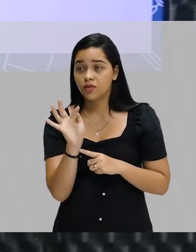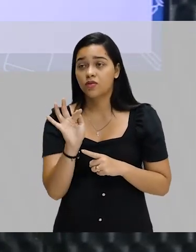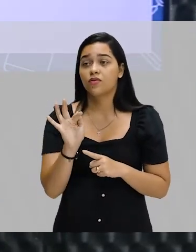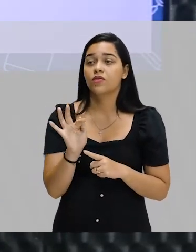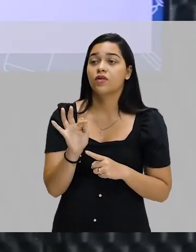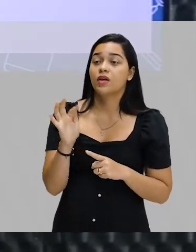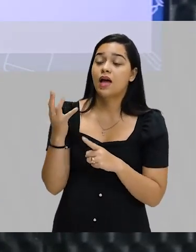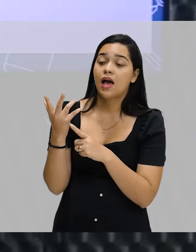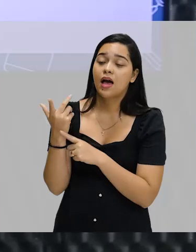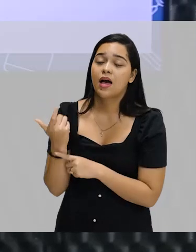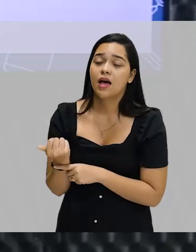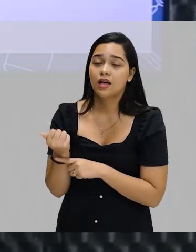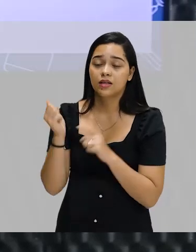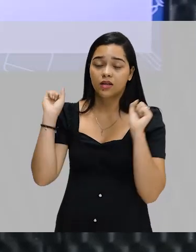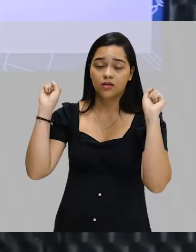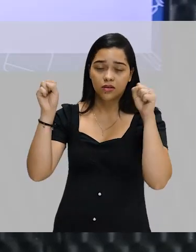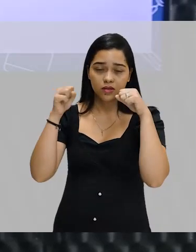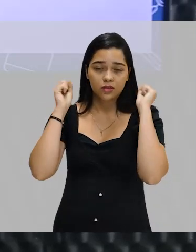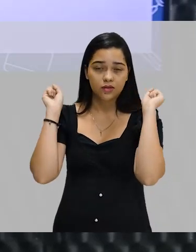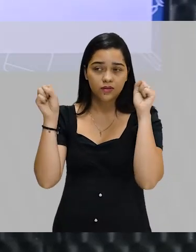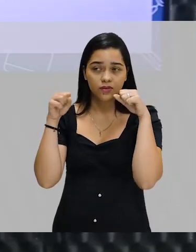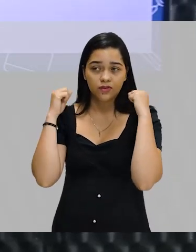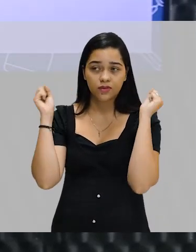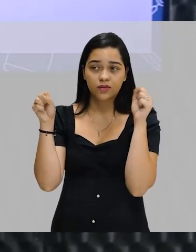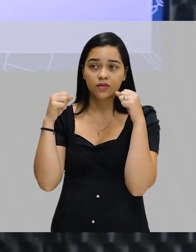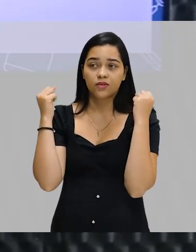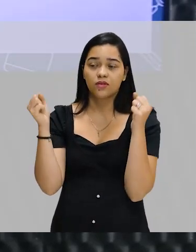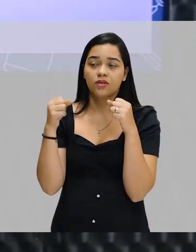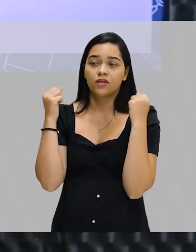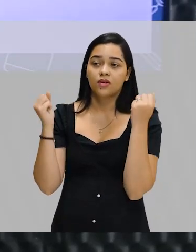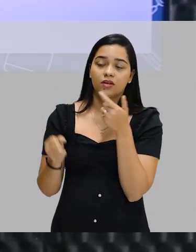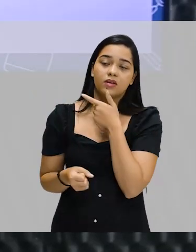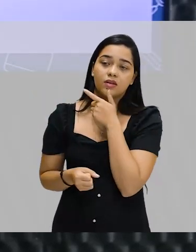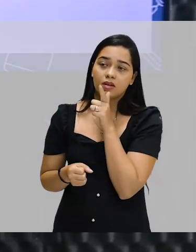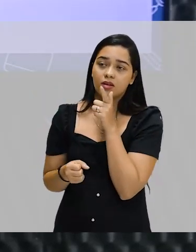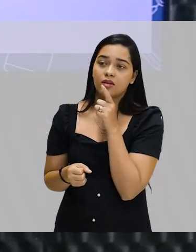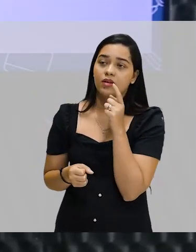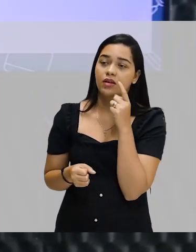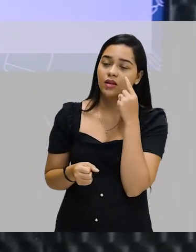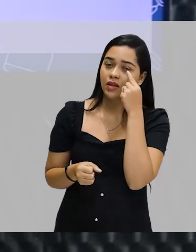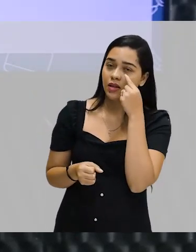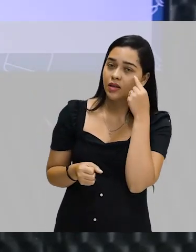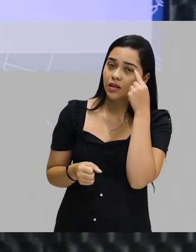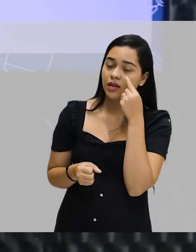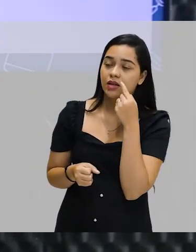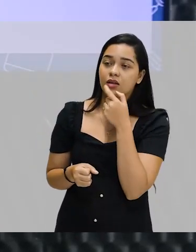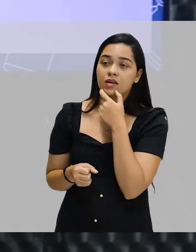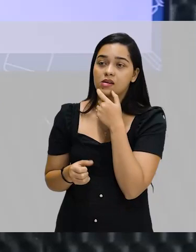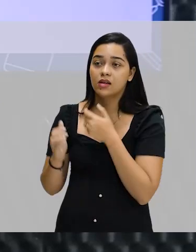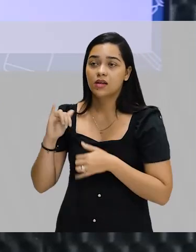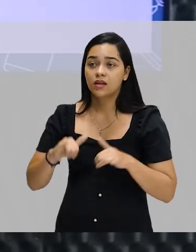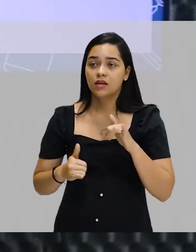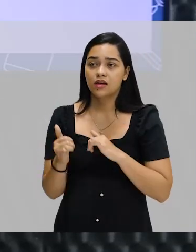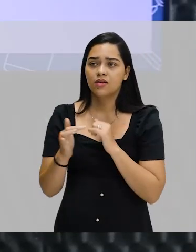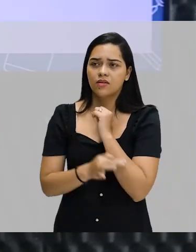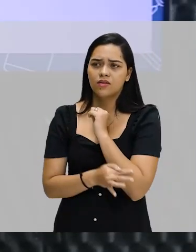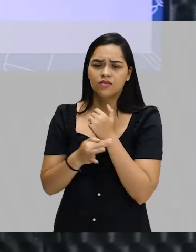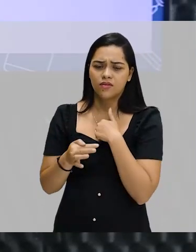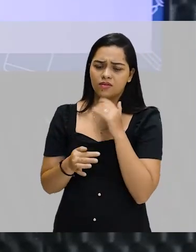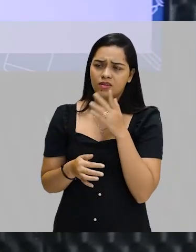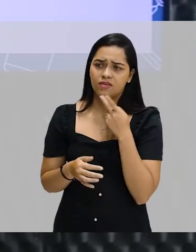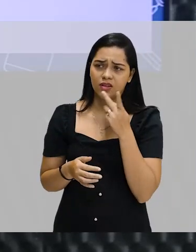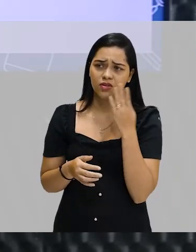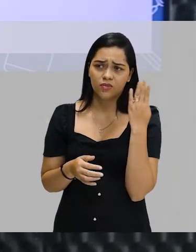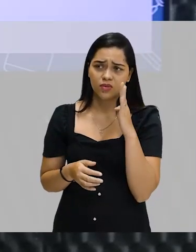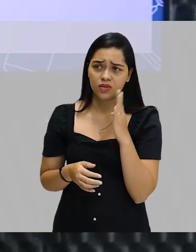filosofia, arte, educação física e línguas estrangeiras, inglês, espanhol, química, física, gente, eu falei tudo, né?